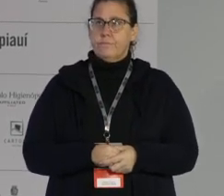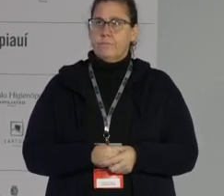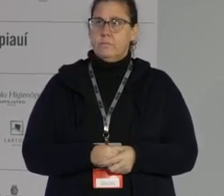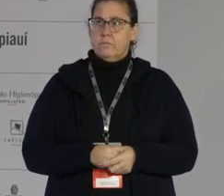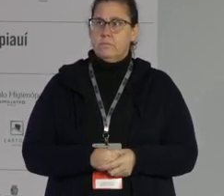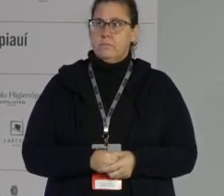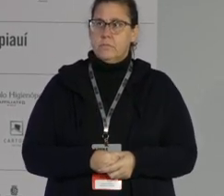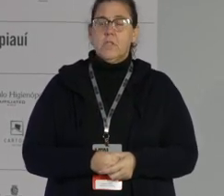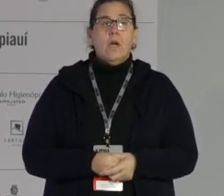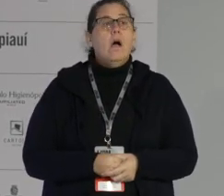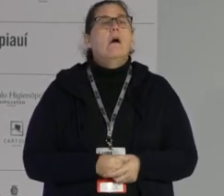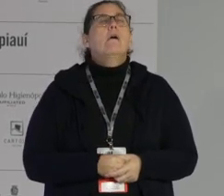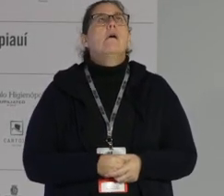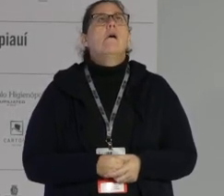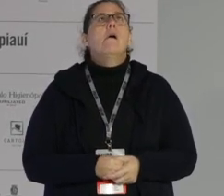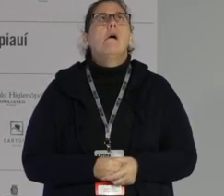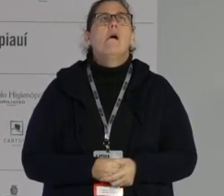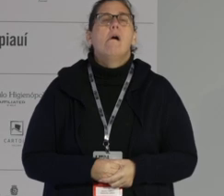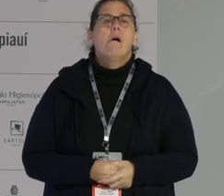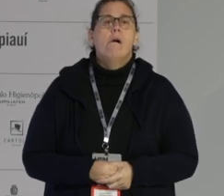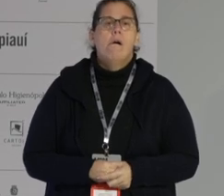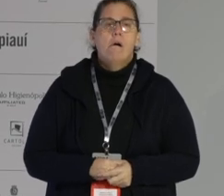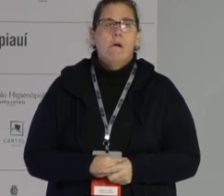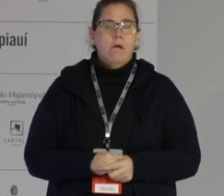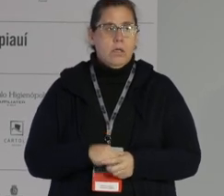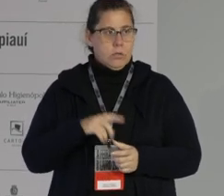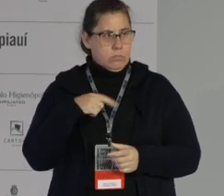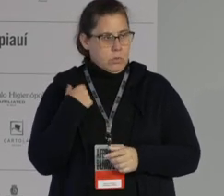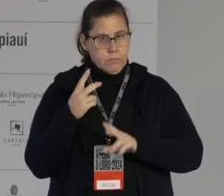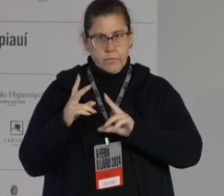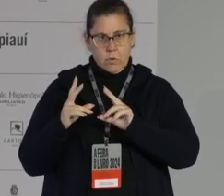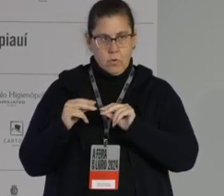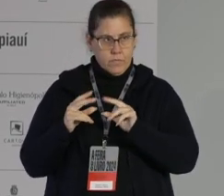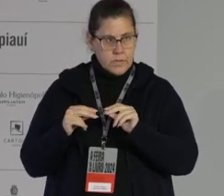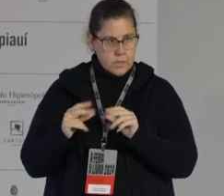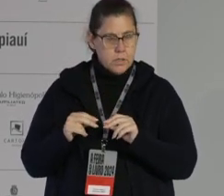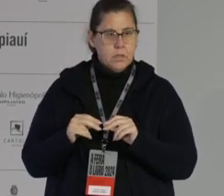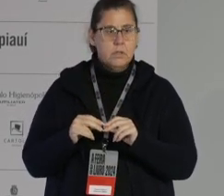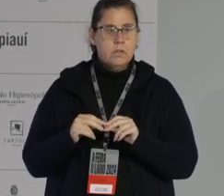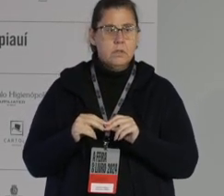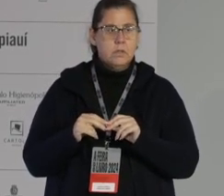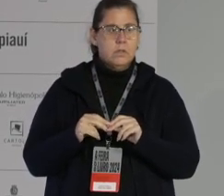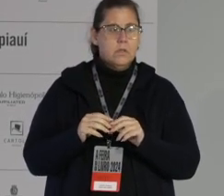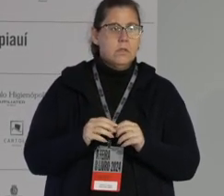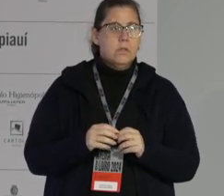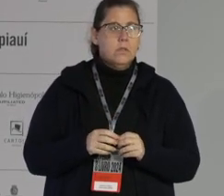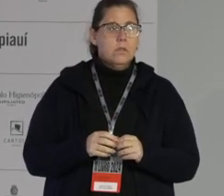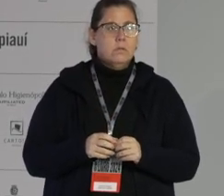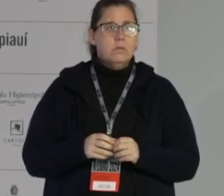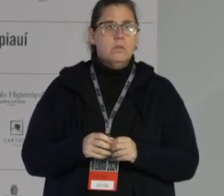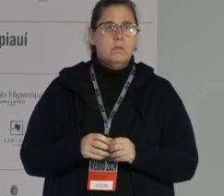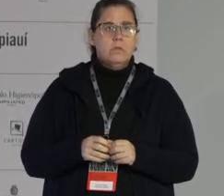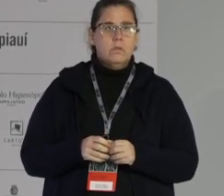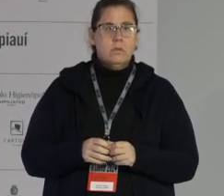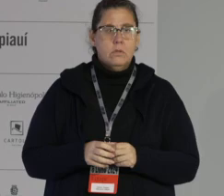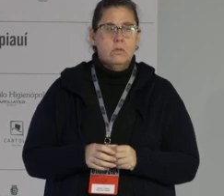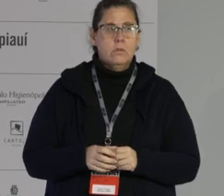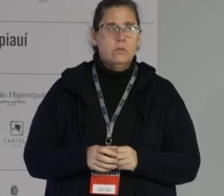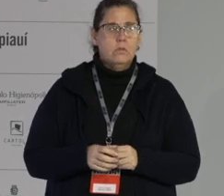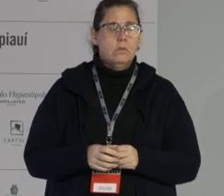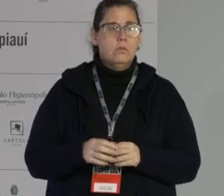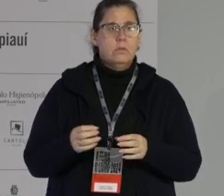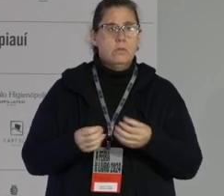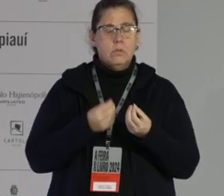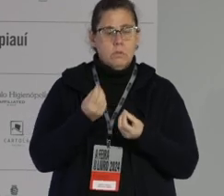Posso falar uma coisa? A gente estava conversando isso, né, a questão, né, da concisão, meus contos são